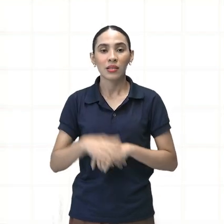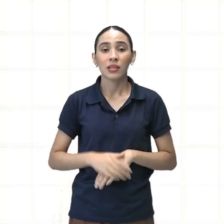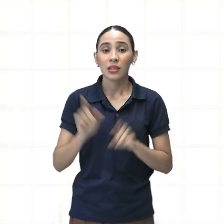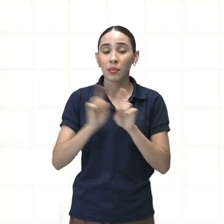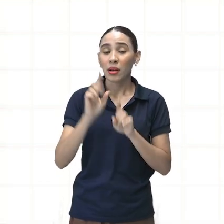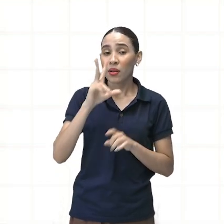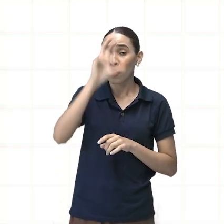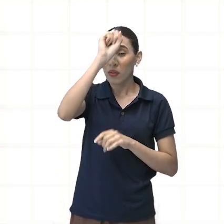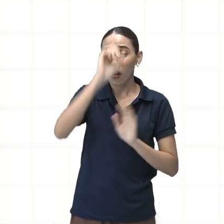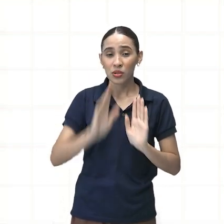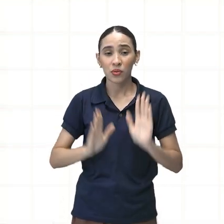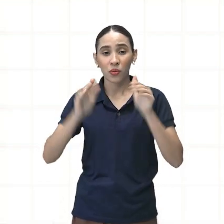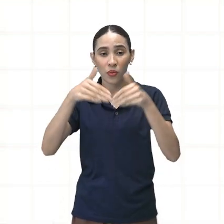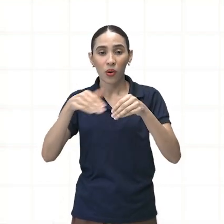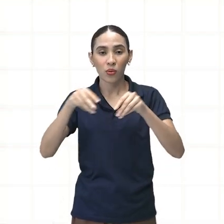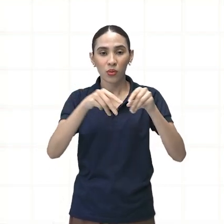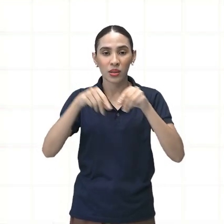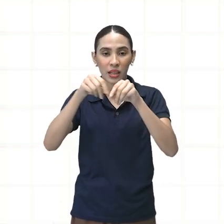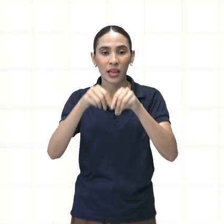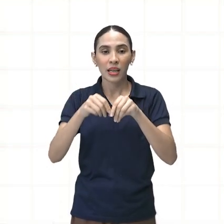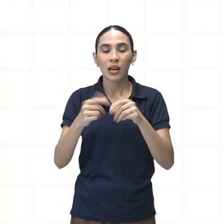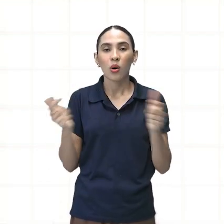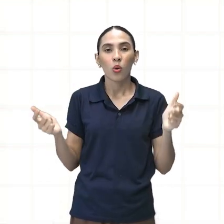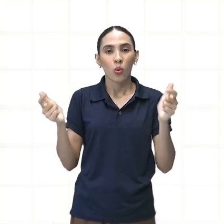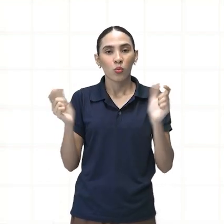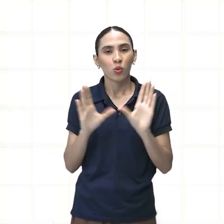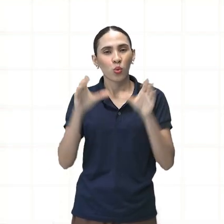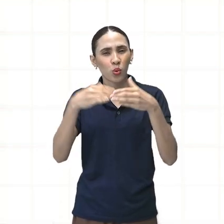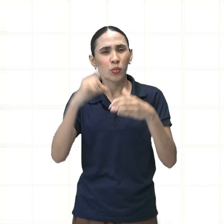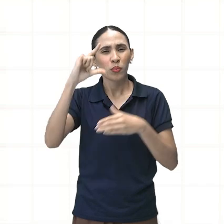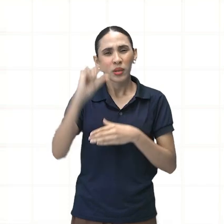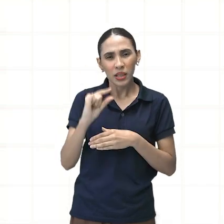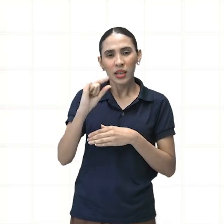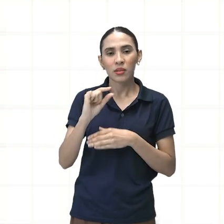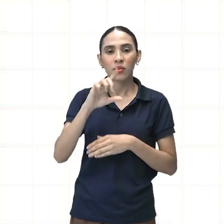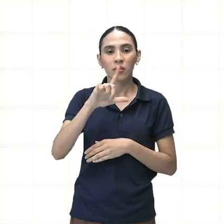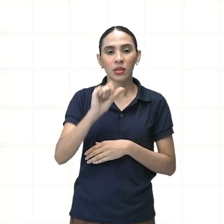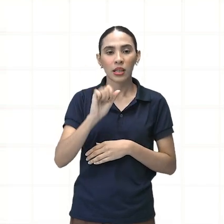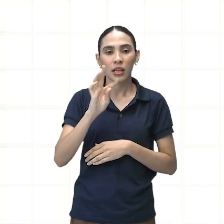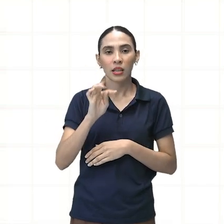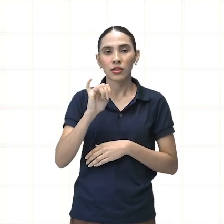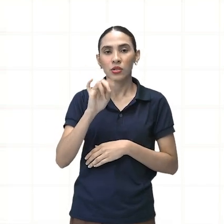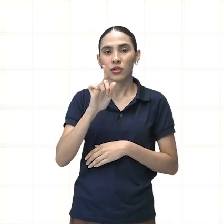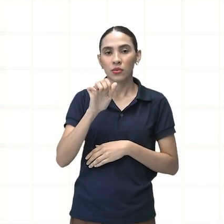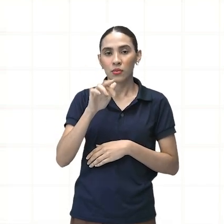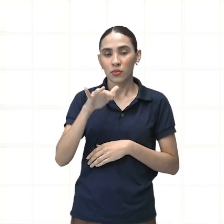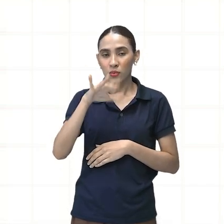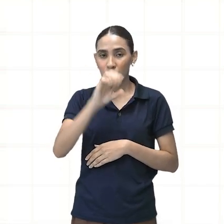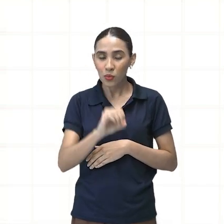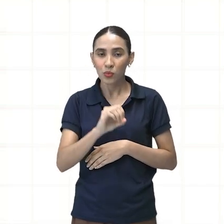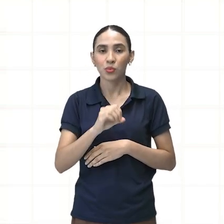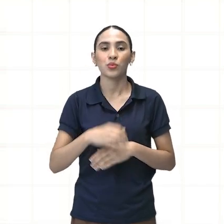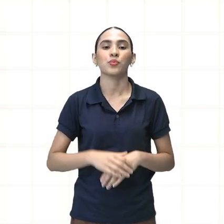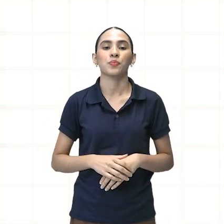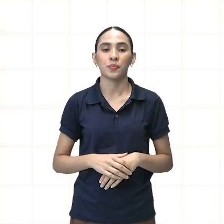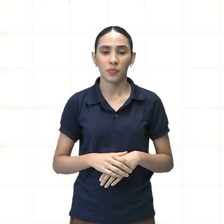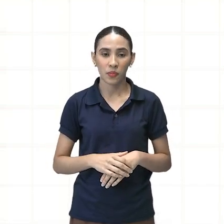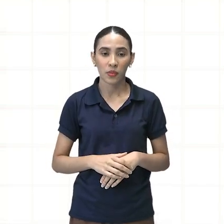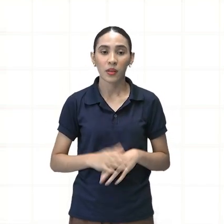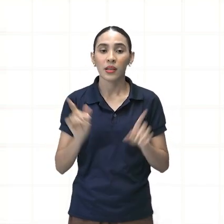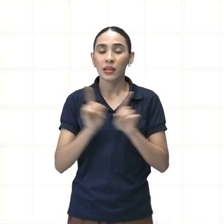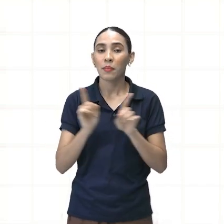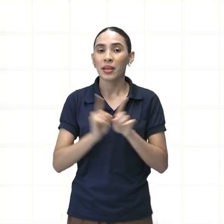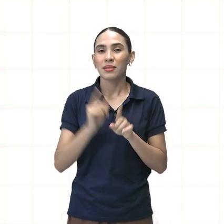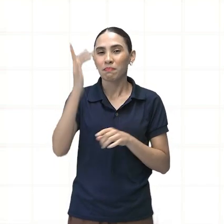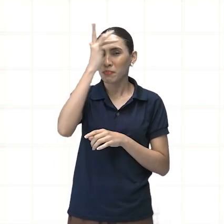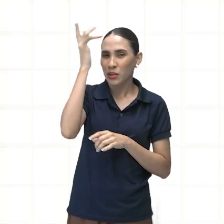forte concentração de terras na mão de um pequeno grupo de indivíduos, né, os chamados latifúndios, que são as grandes propriedades de terras que estão na